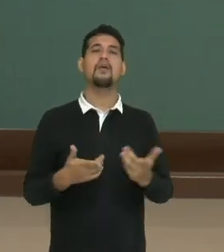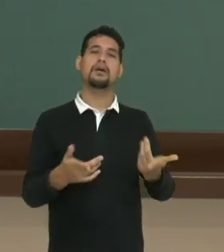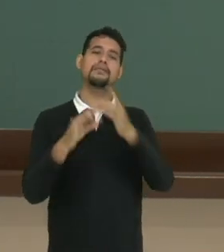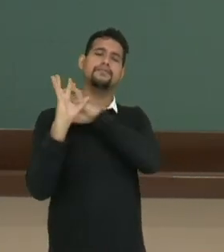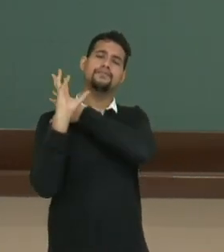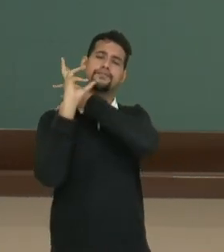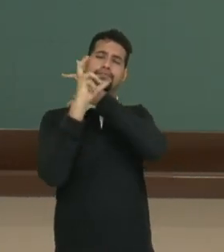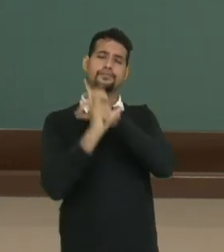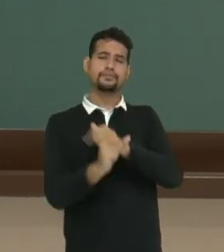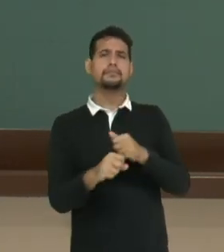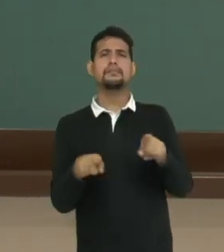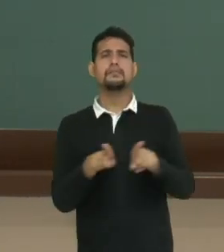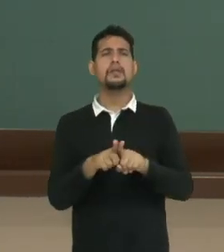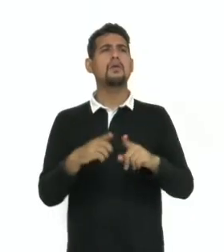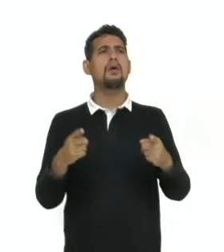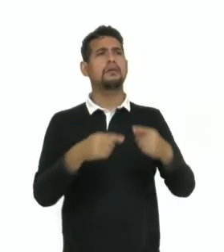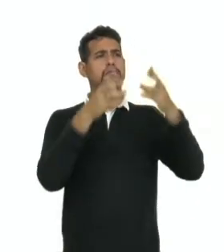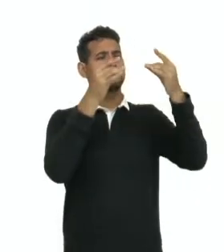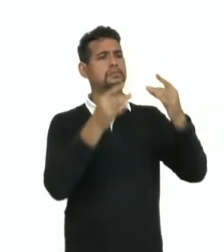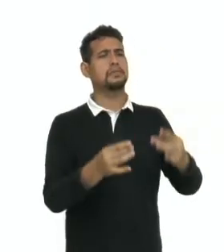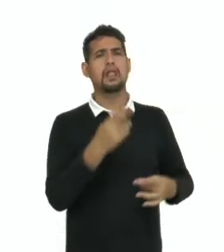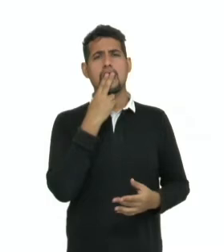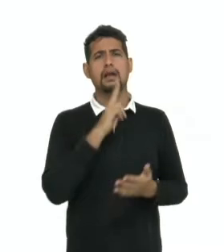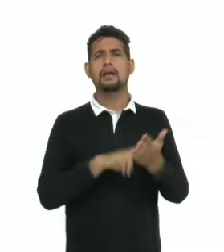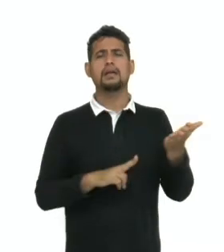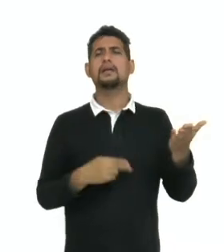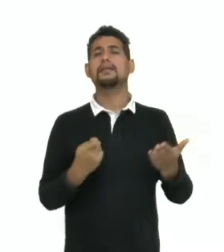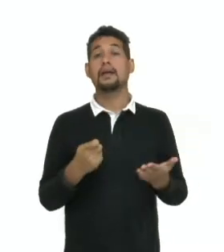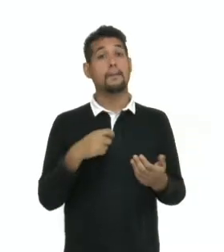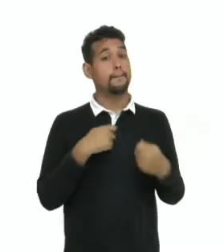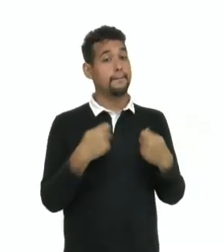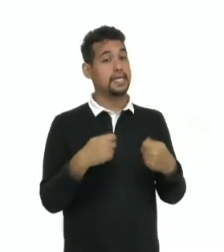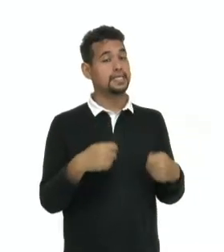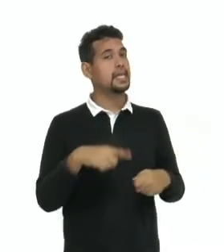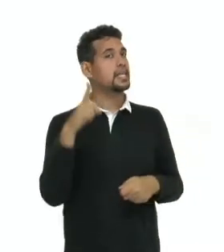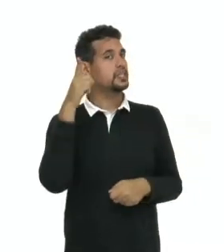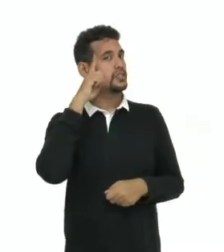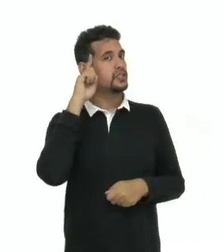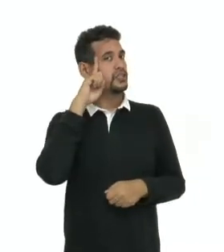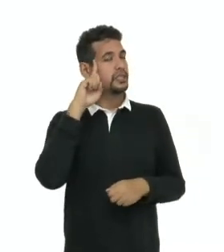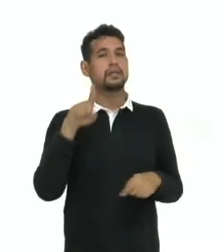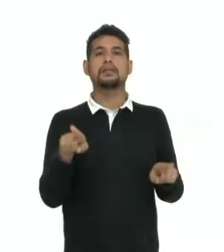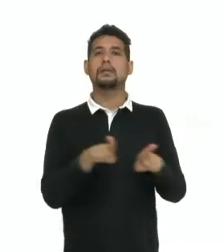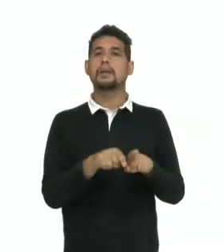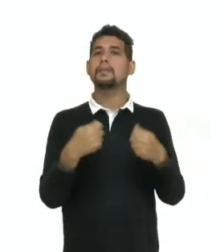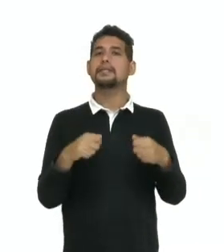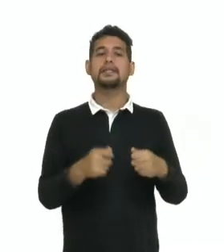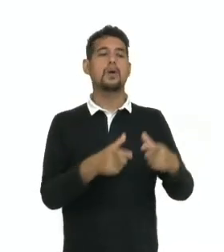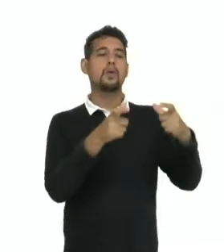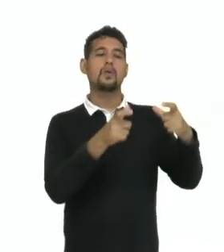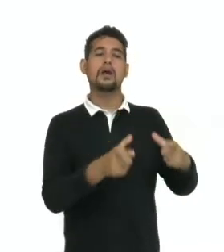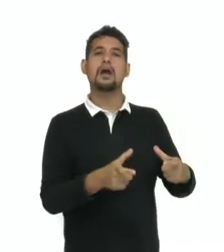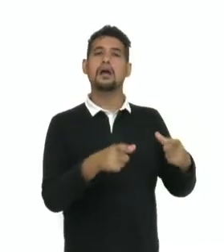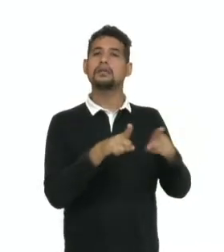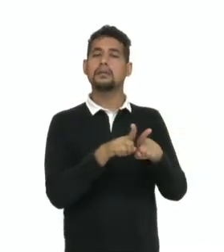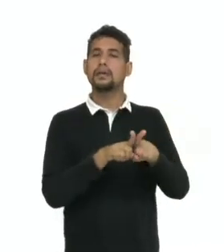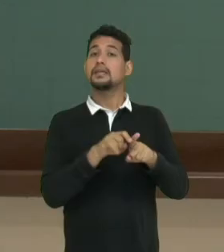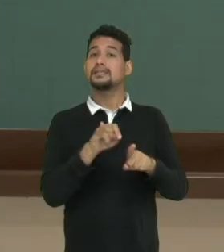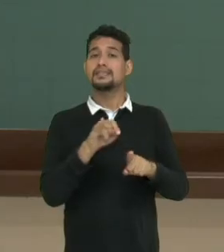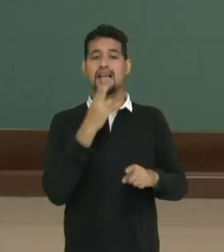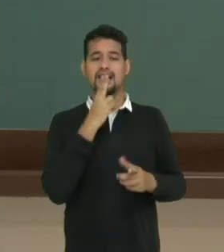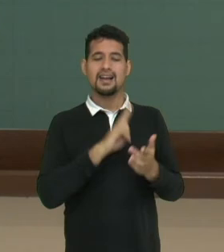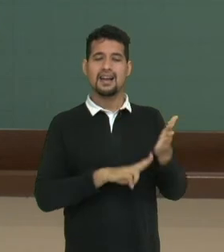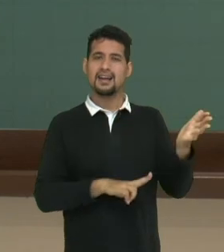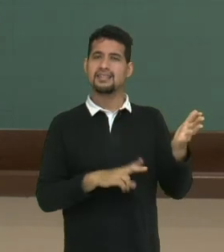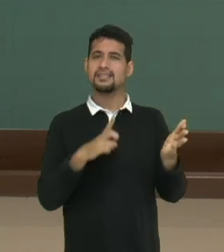aqui comigo quais são os elementos da carta. Então, tem que ter local e data, como a gente já percebeu, né? Agora, se essa carta estiver